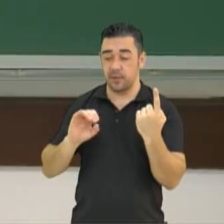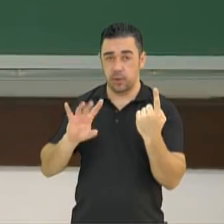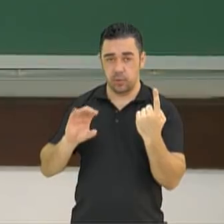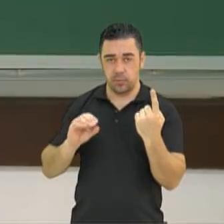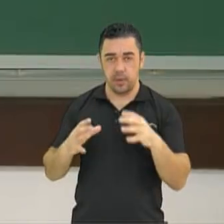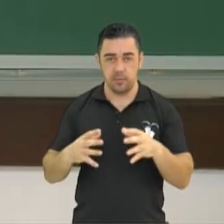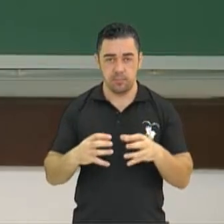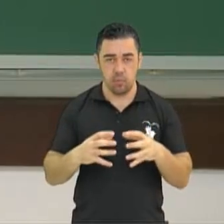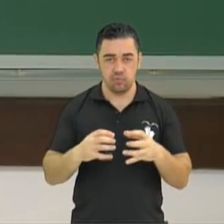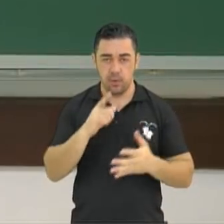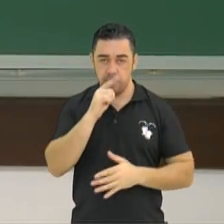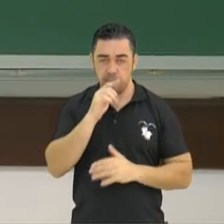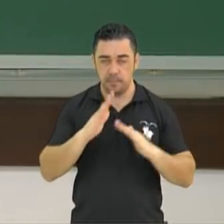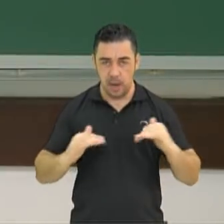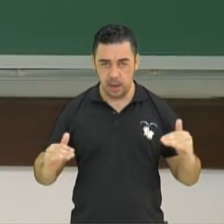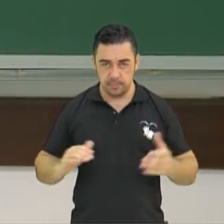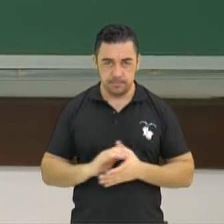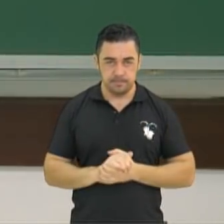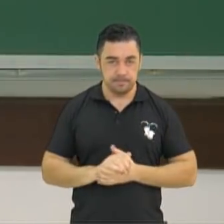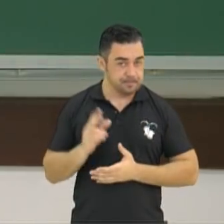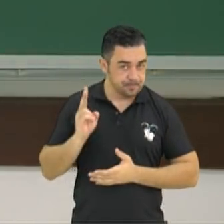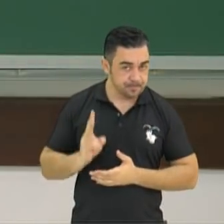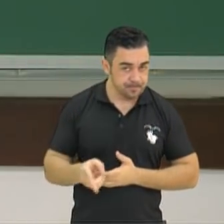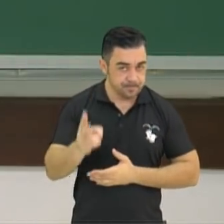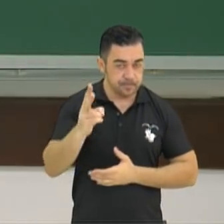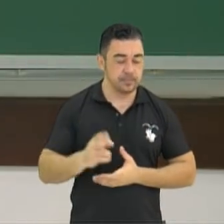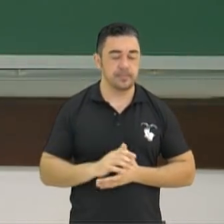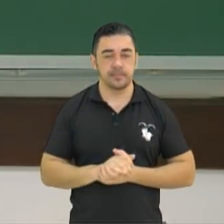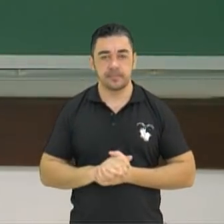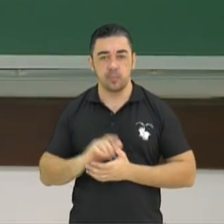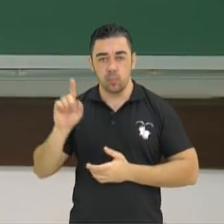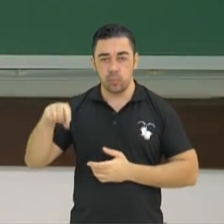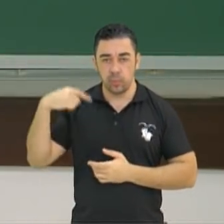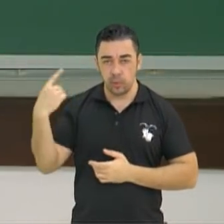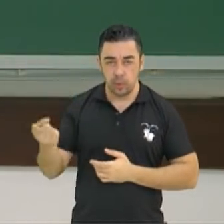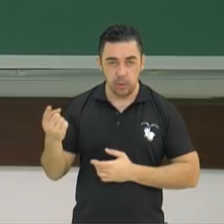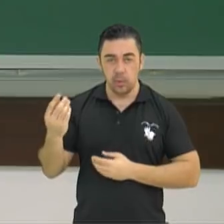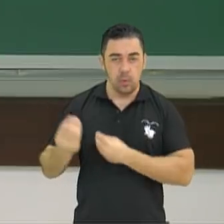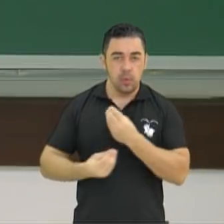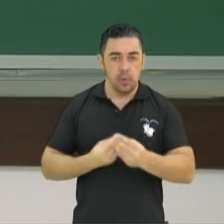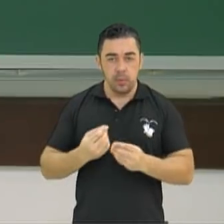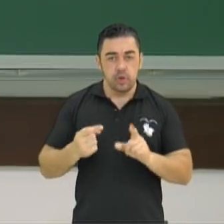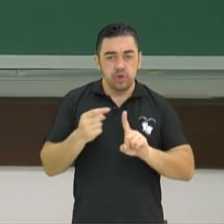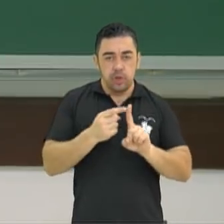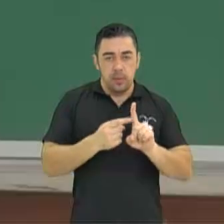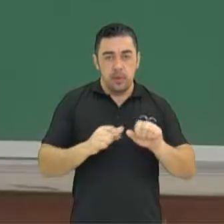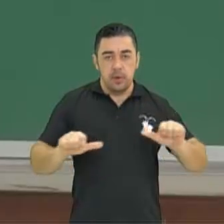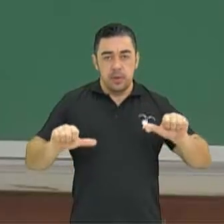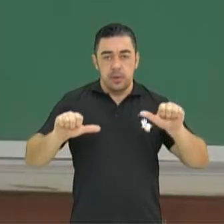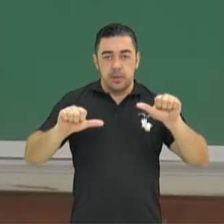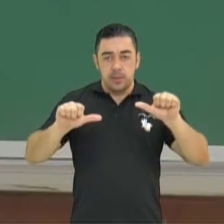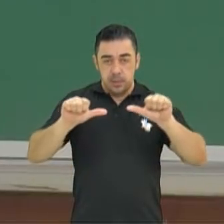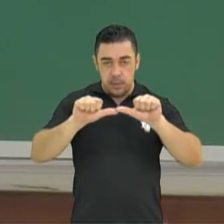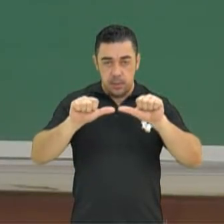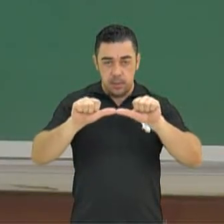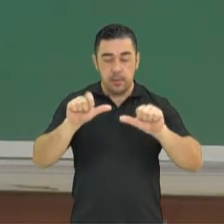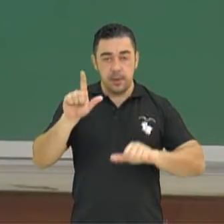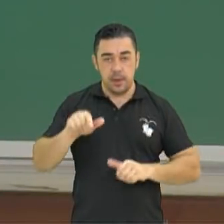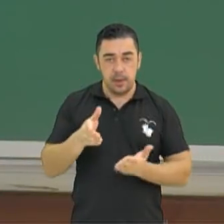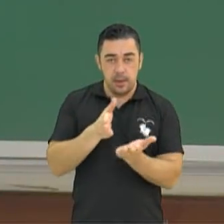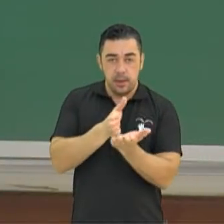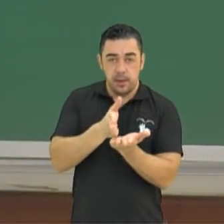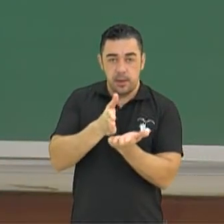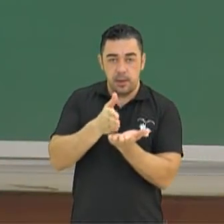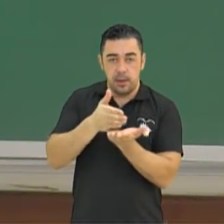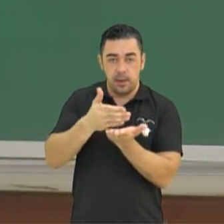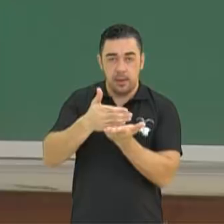do mar, tá? Continuando aqui, próximo tipo de simetria é a simetria do tipo radial.